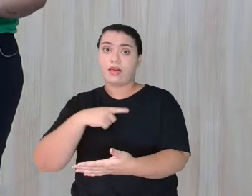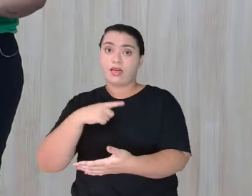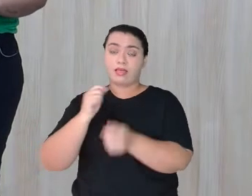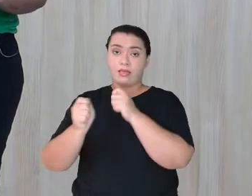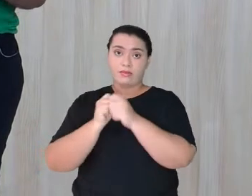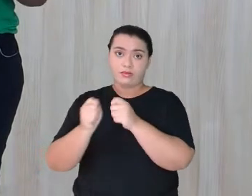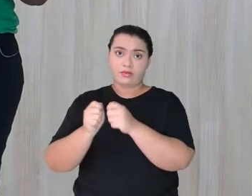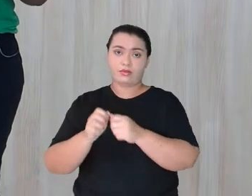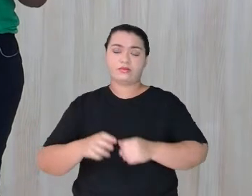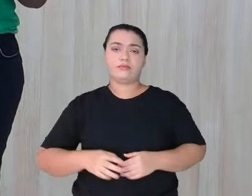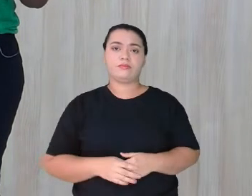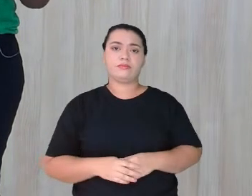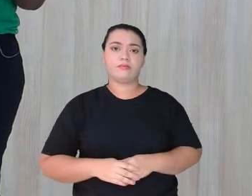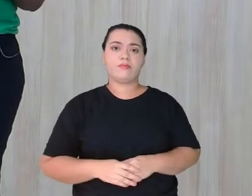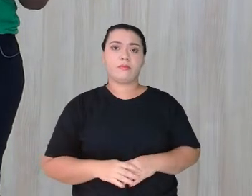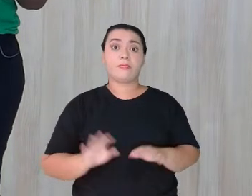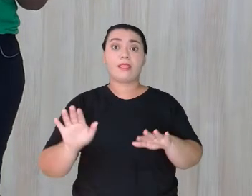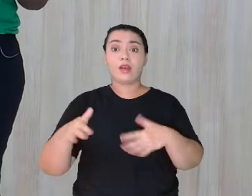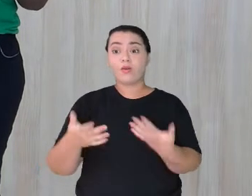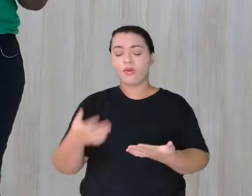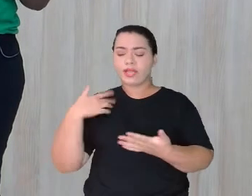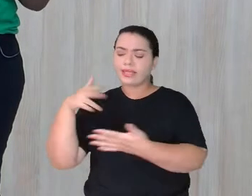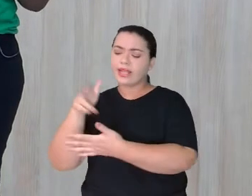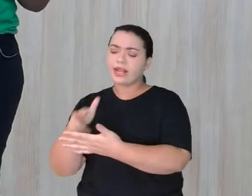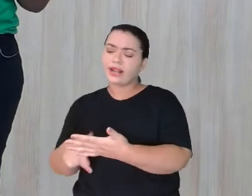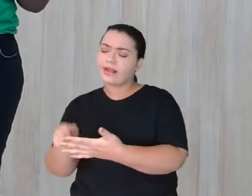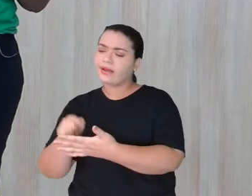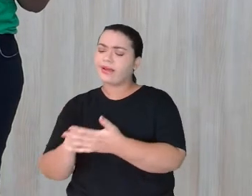reportagem. Quando a gente lê uma reportagem, a gente